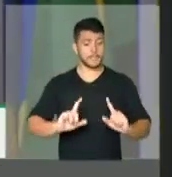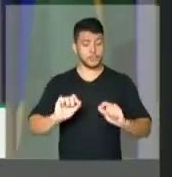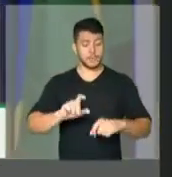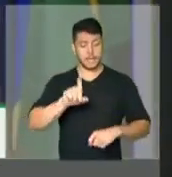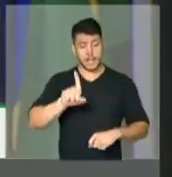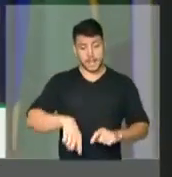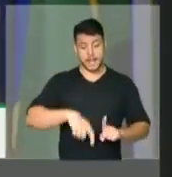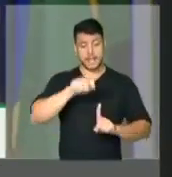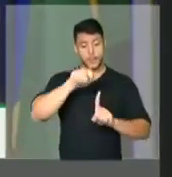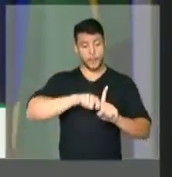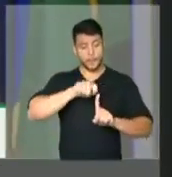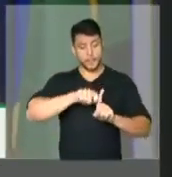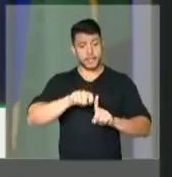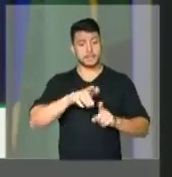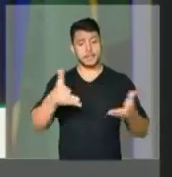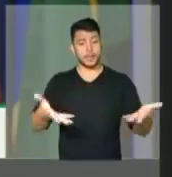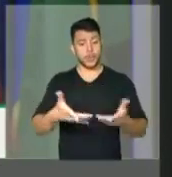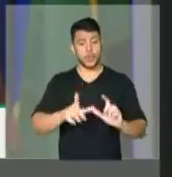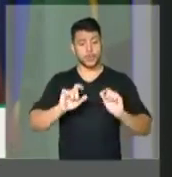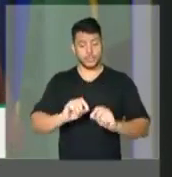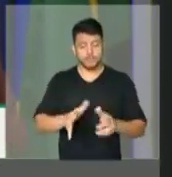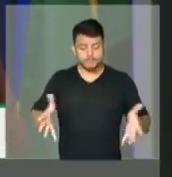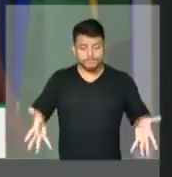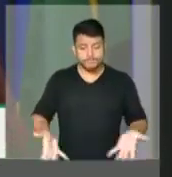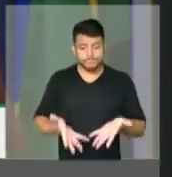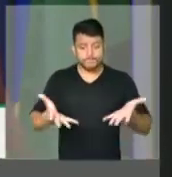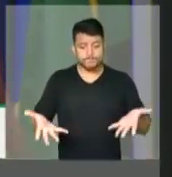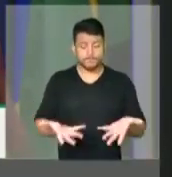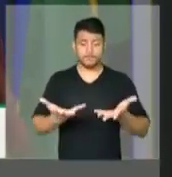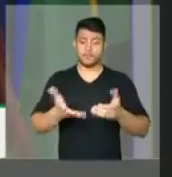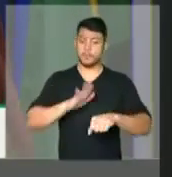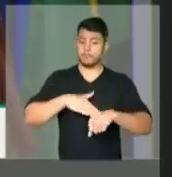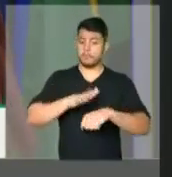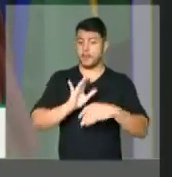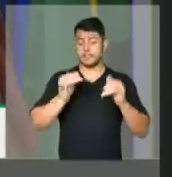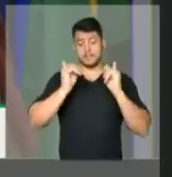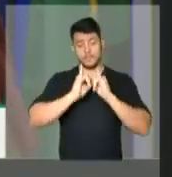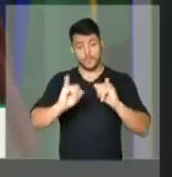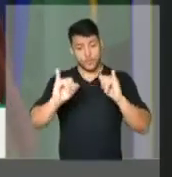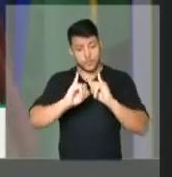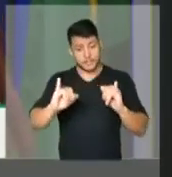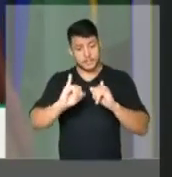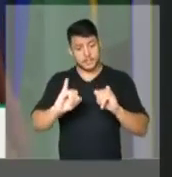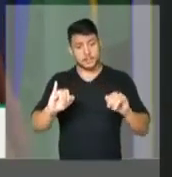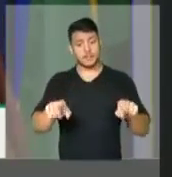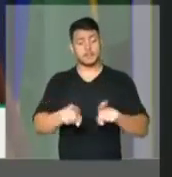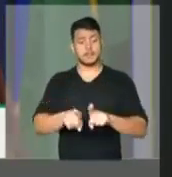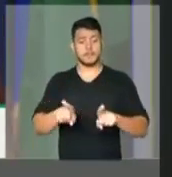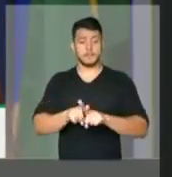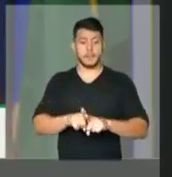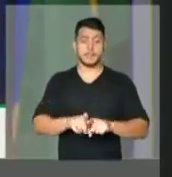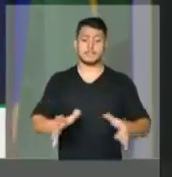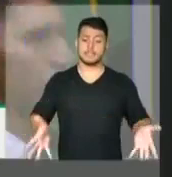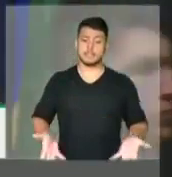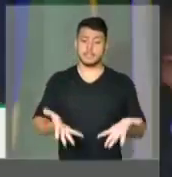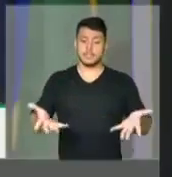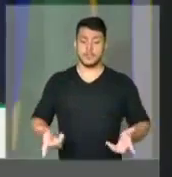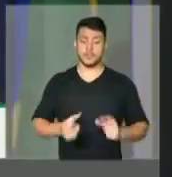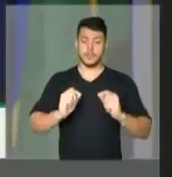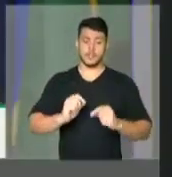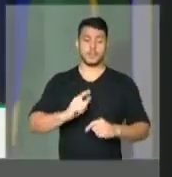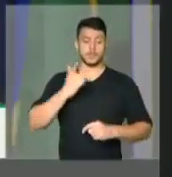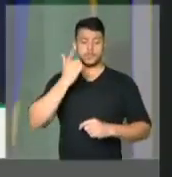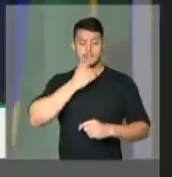de incentivarmos, além da informação, também a implementação e